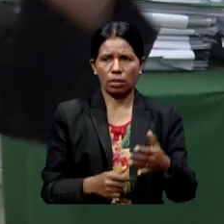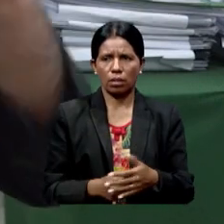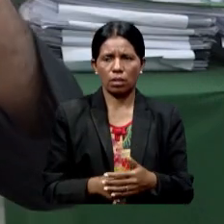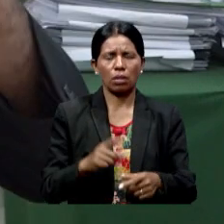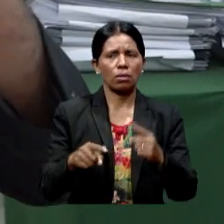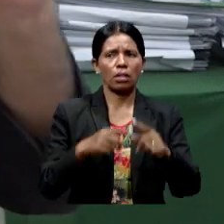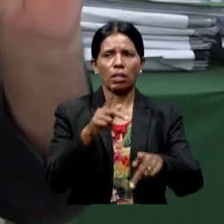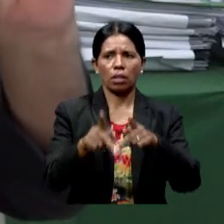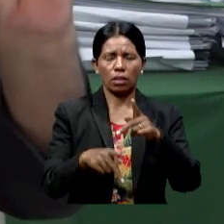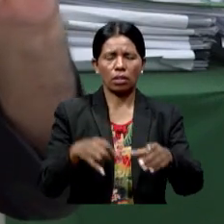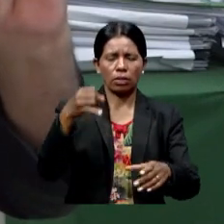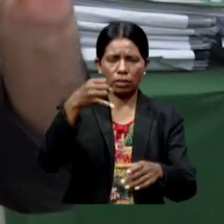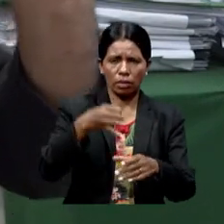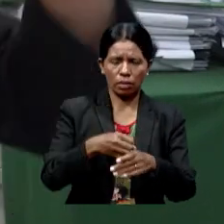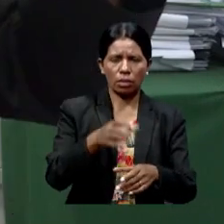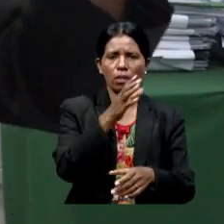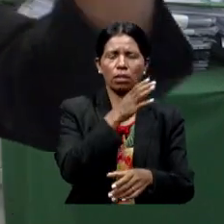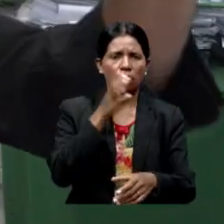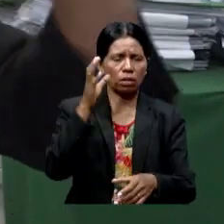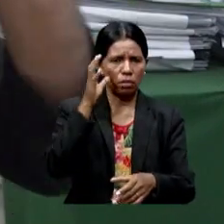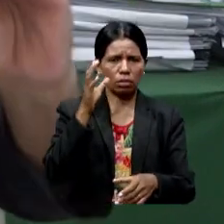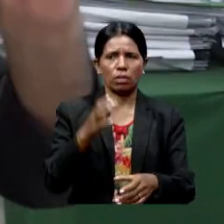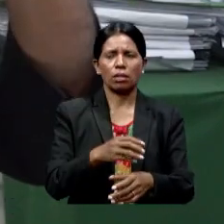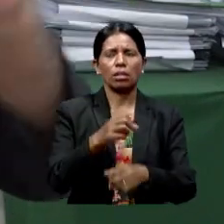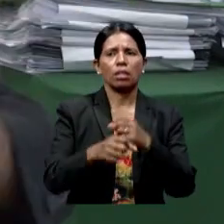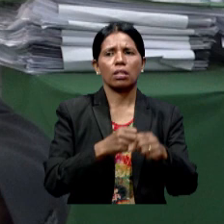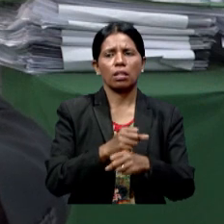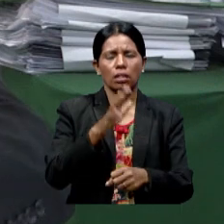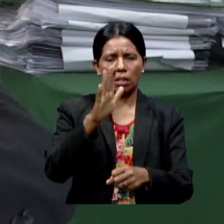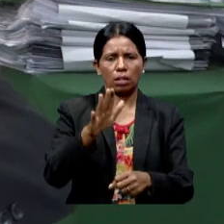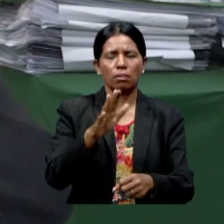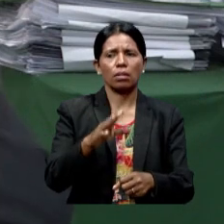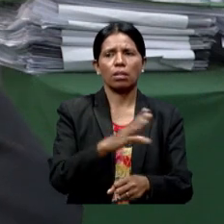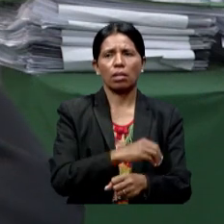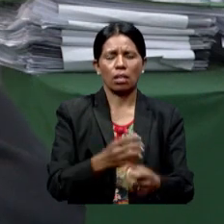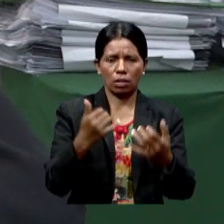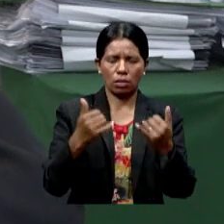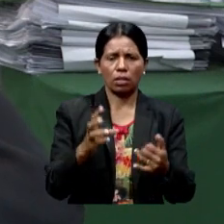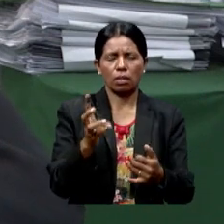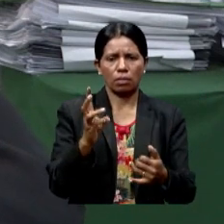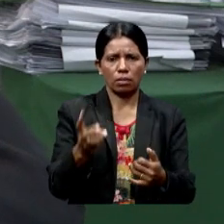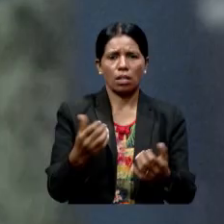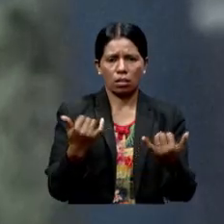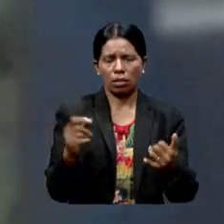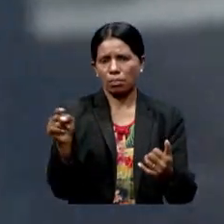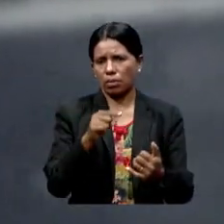numero si ema se involve ya si to agricultura ne tina limele metal sensu mesatun ikus ne 60 libre dato